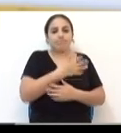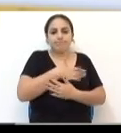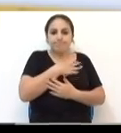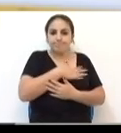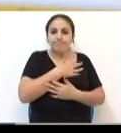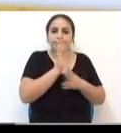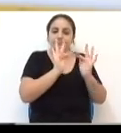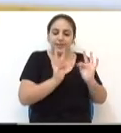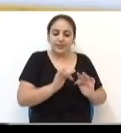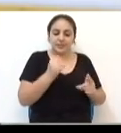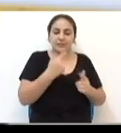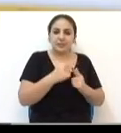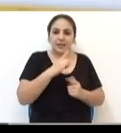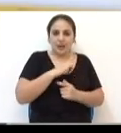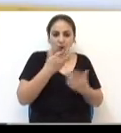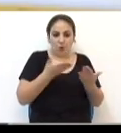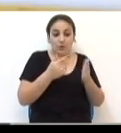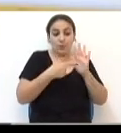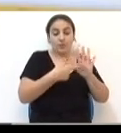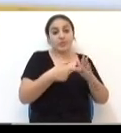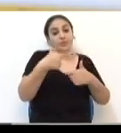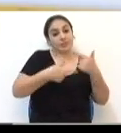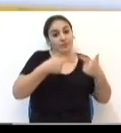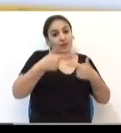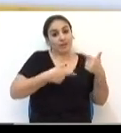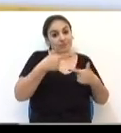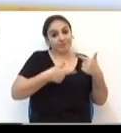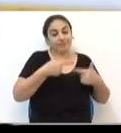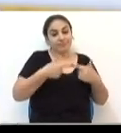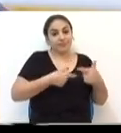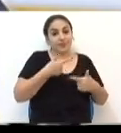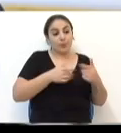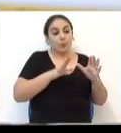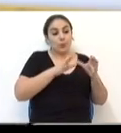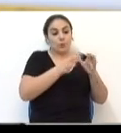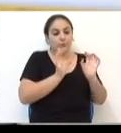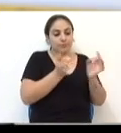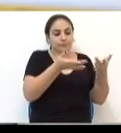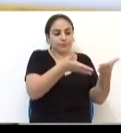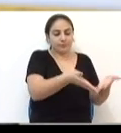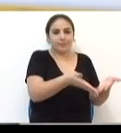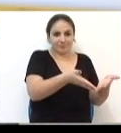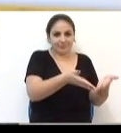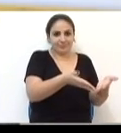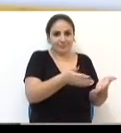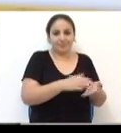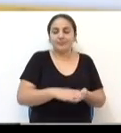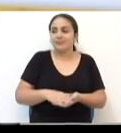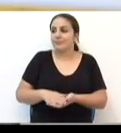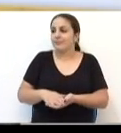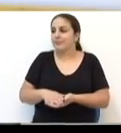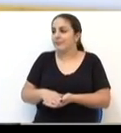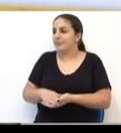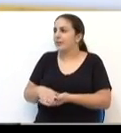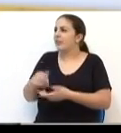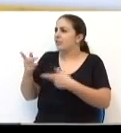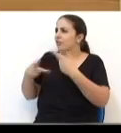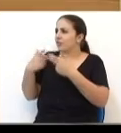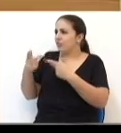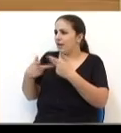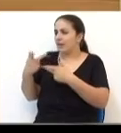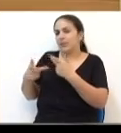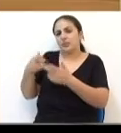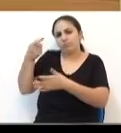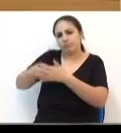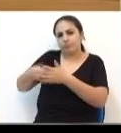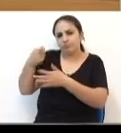fico lisonjeado e tenho agora que também mostrar o trabalho para esse público direcionado também, né, Paulo? E ainda falando então